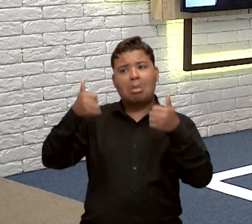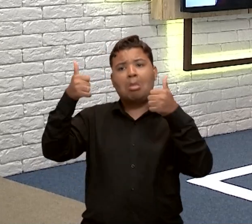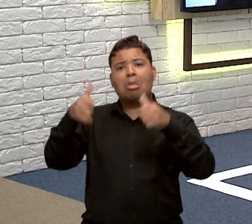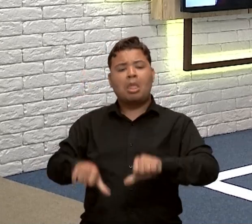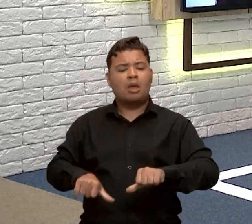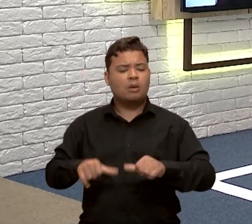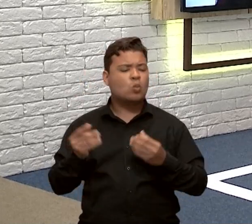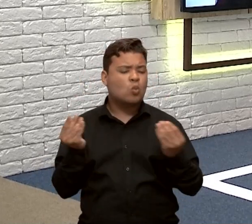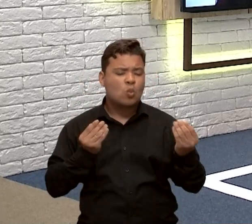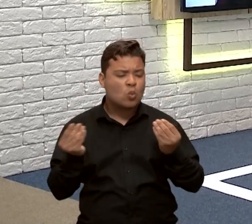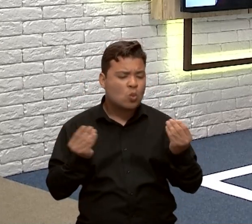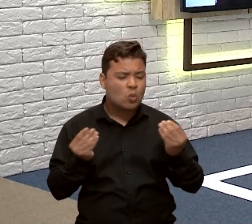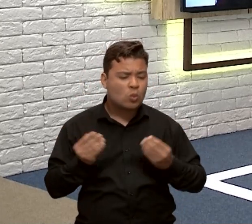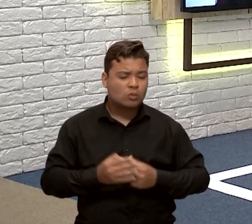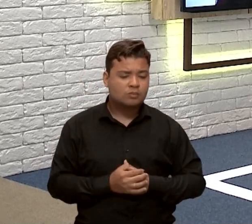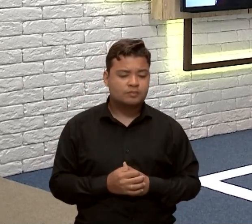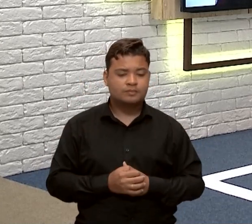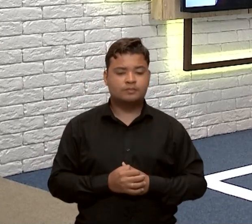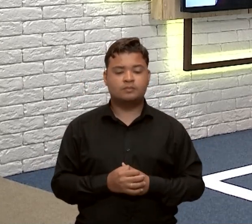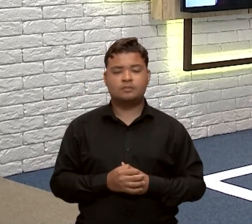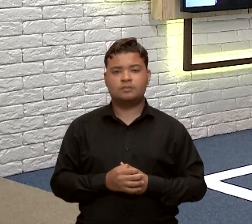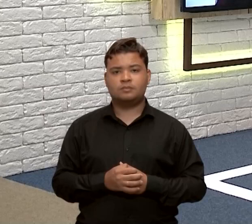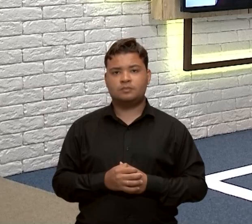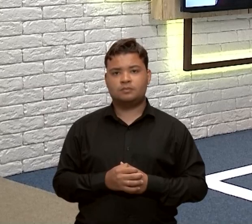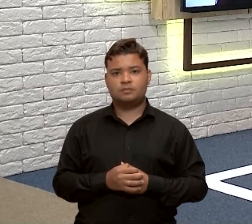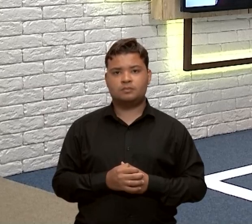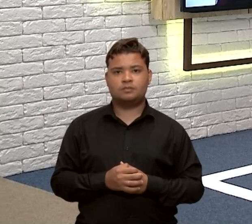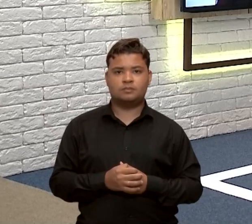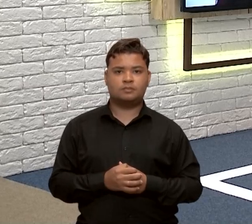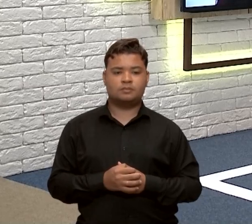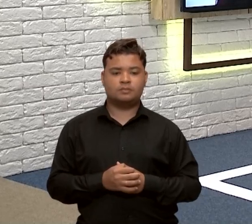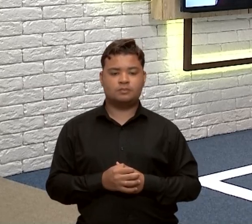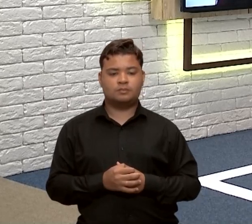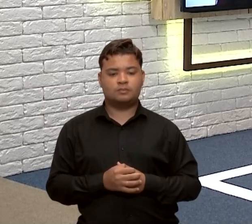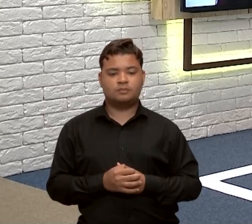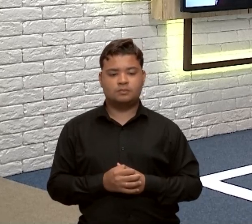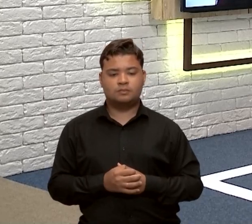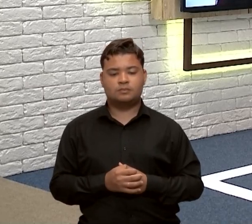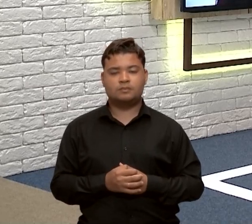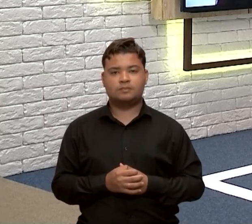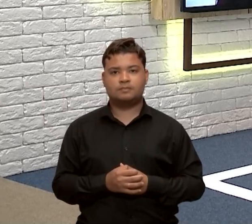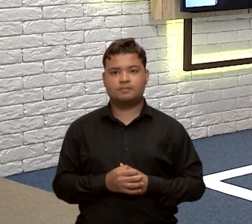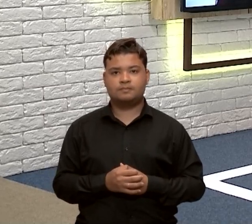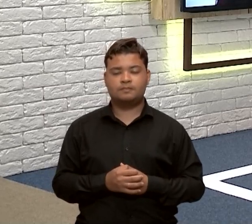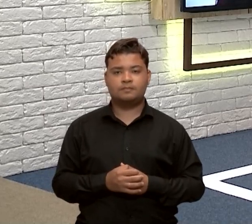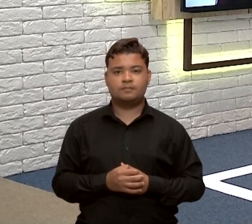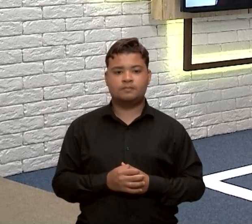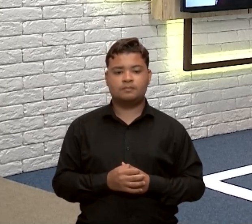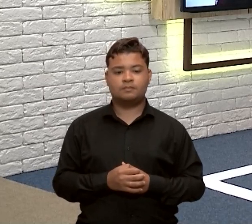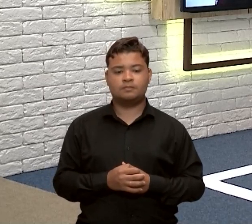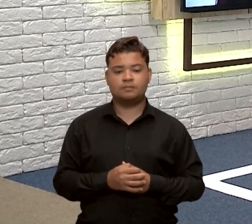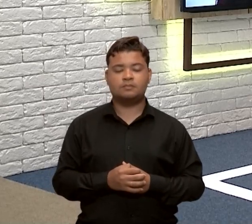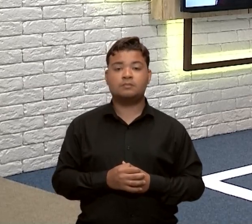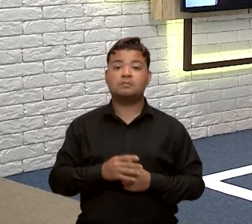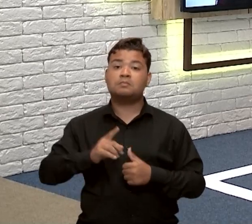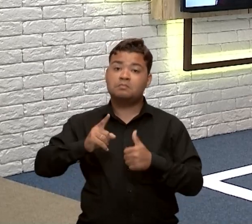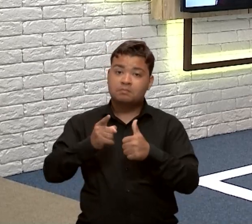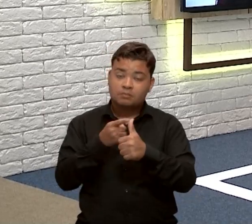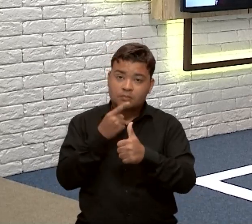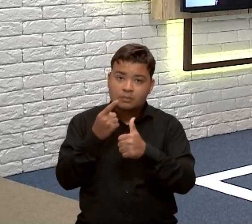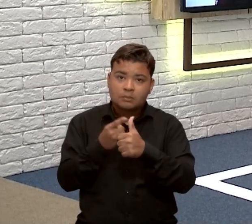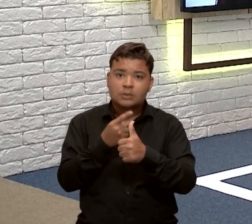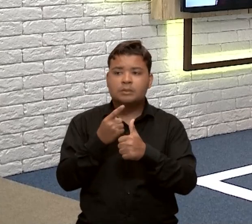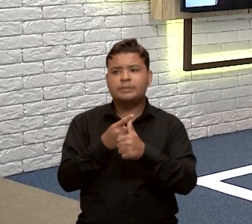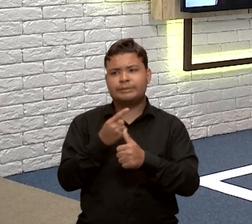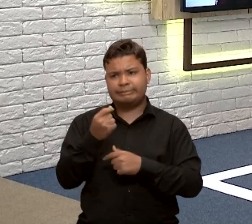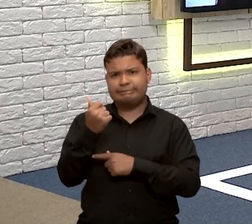doutora. Bom, então, primeira coisa, eu acho que existe, não é acessível para todo mundo,